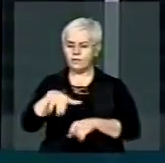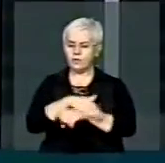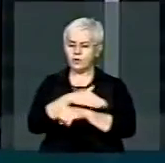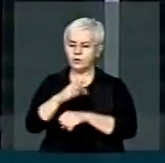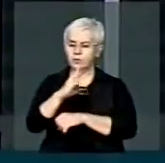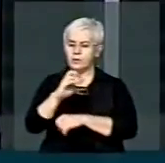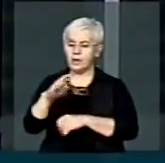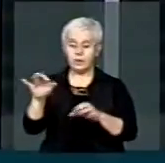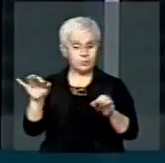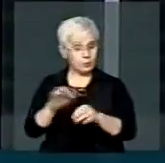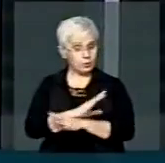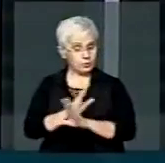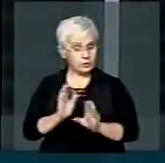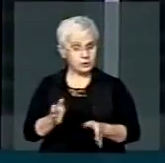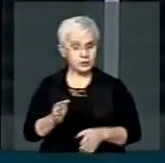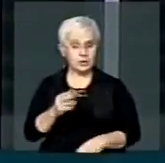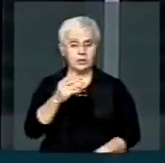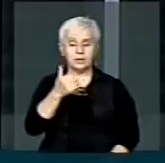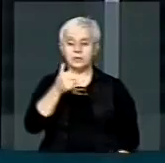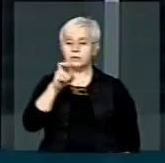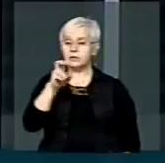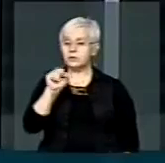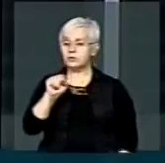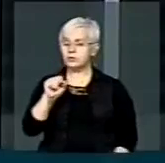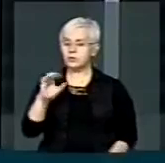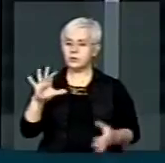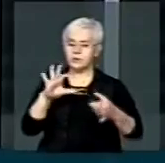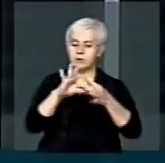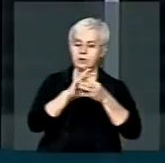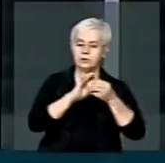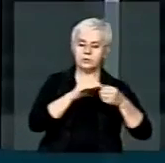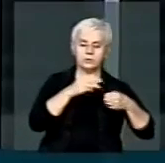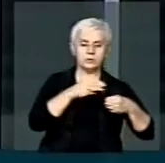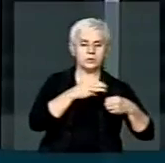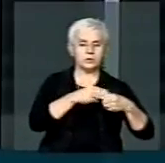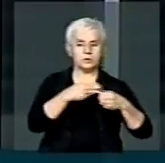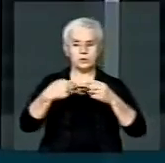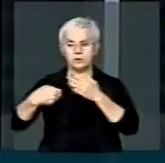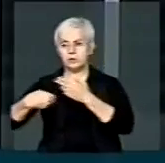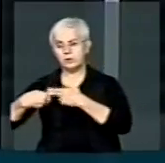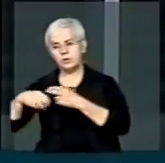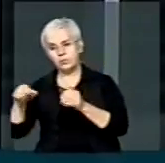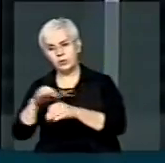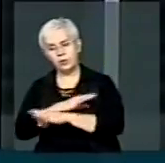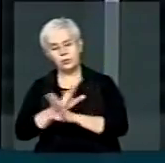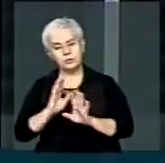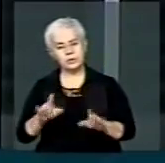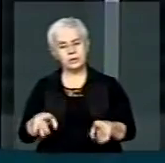pronta, uma BR-158 ligada do Santa Maria Rosário do Sul pronta, que está